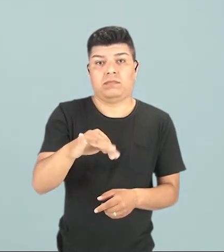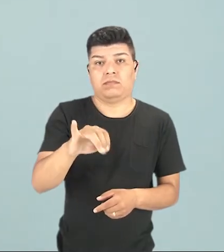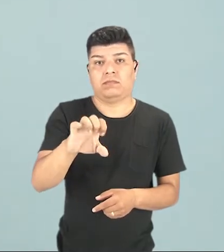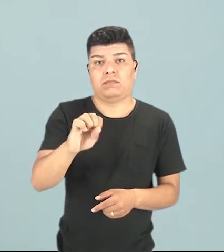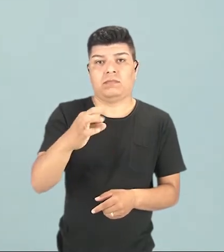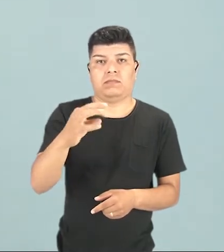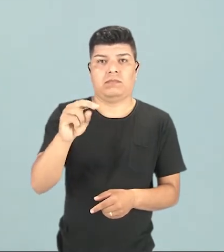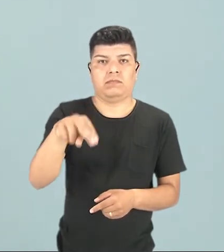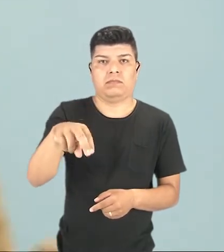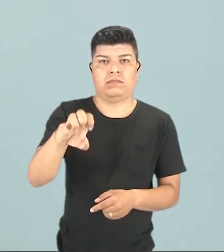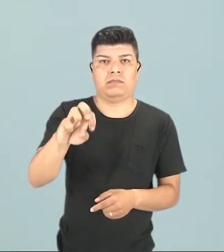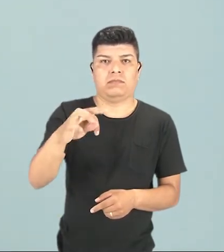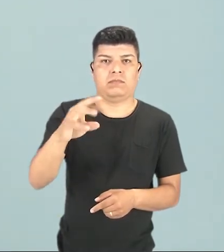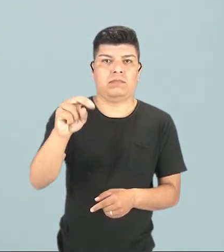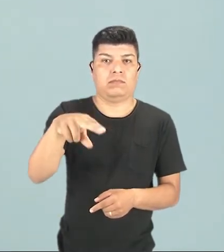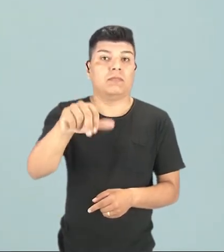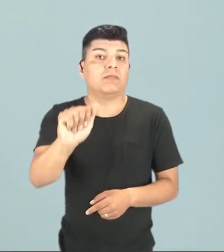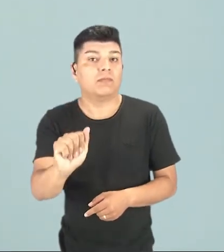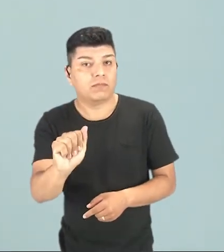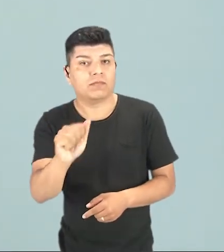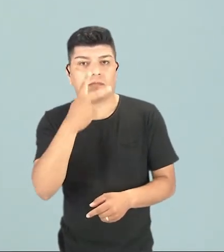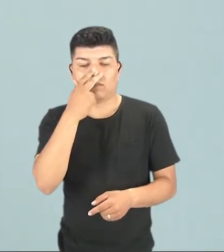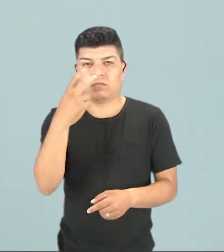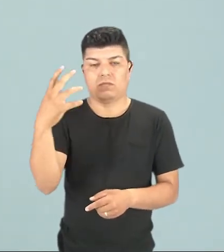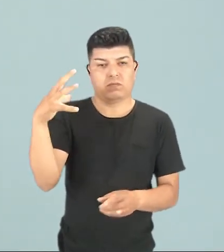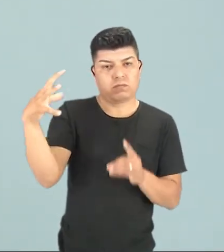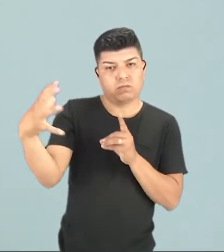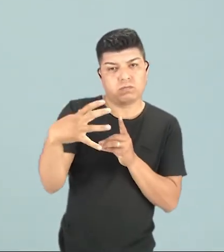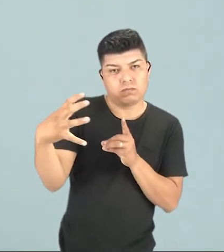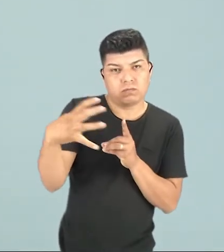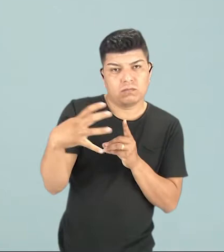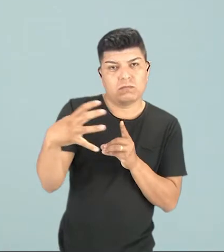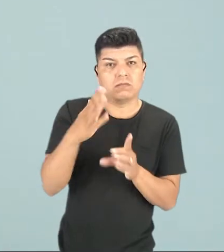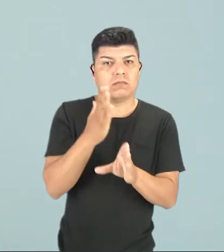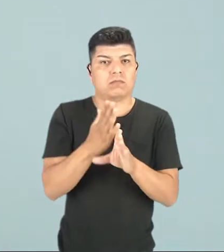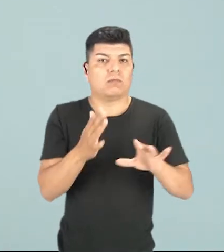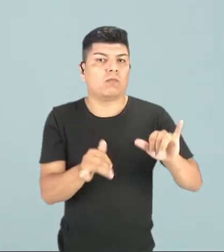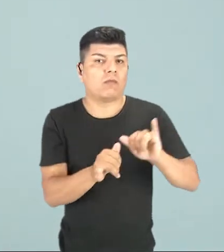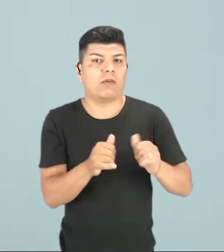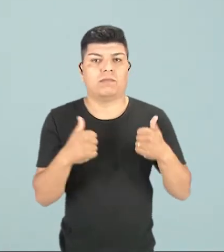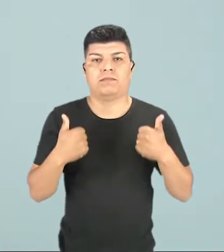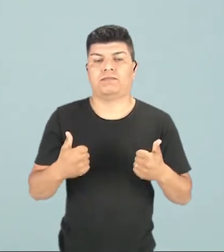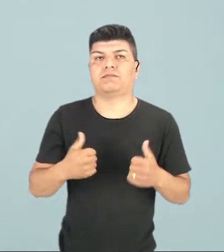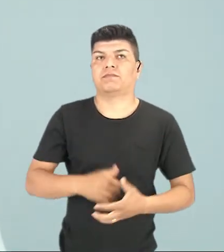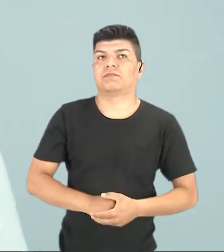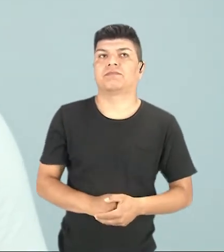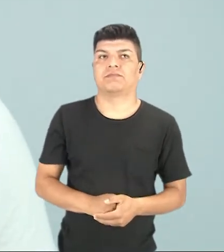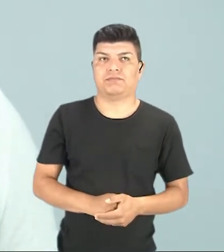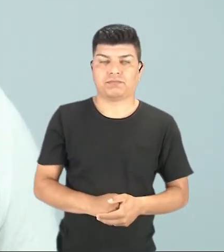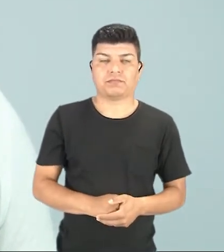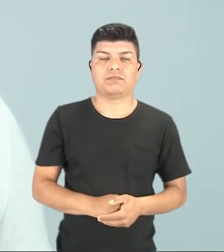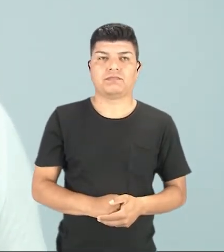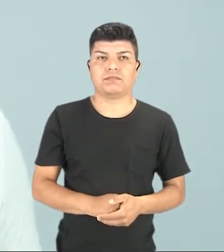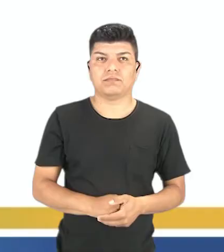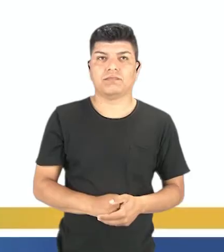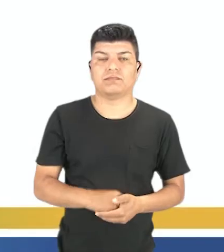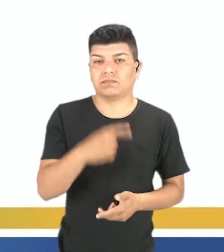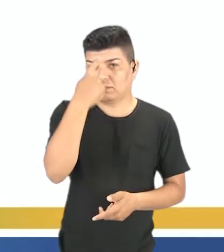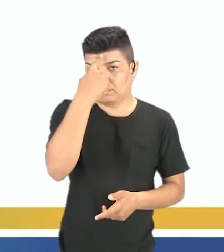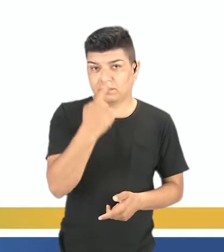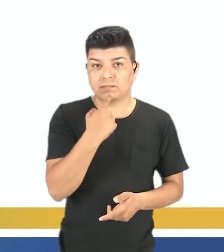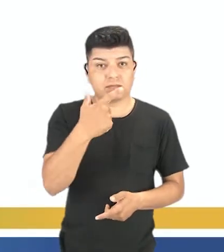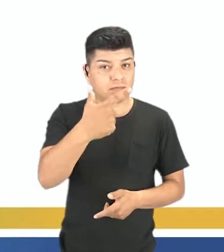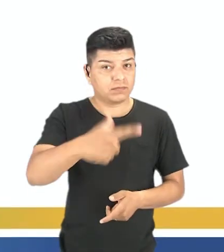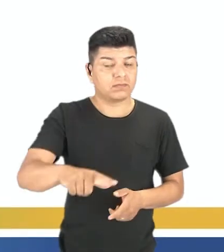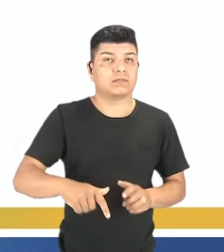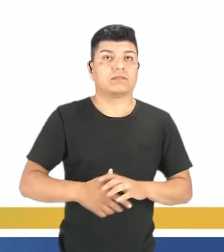faz com que essa herança da calvície seja influenciada pelo fator sexual. Tudo bem? Então vamos a mais uma